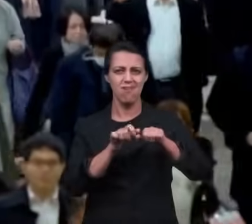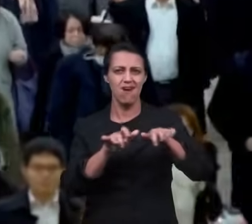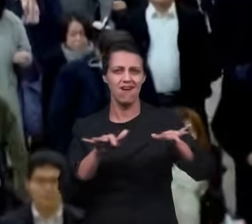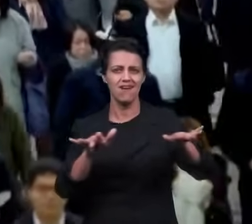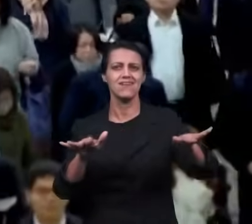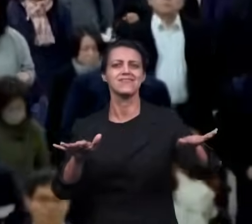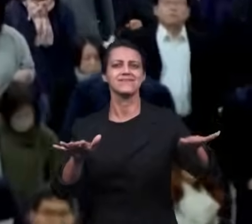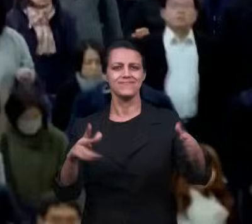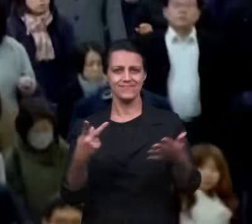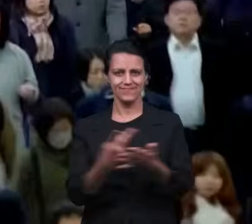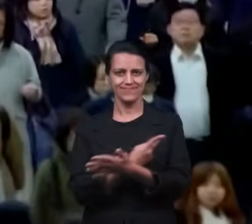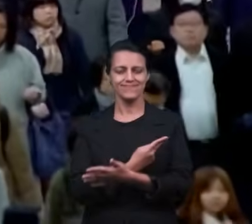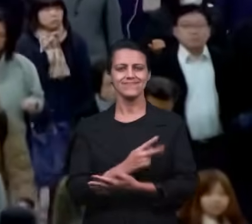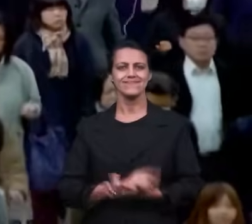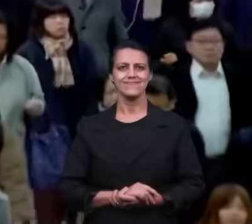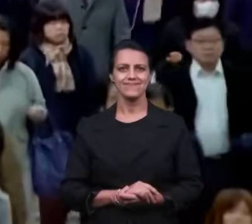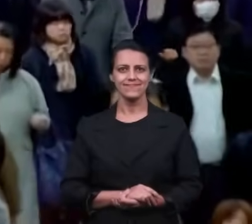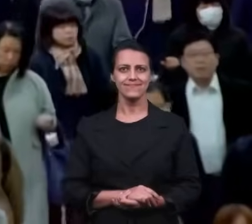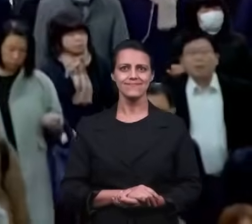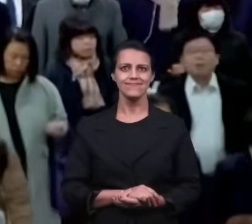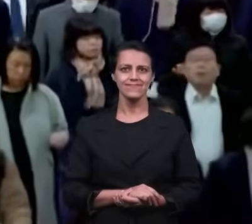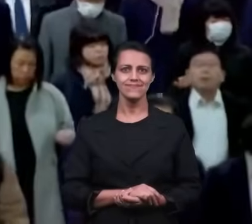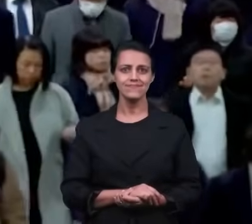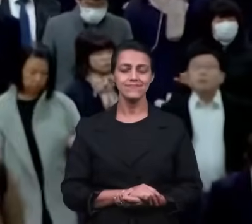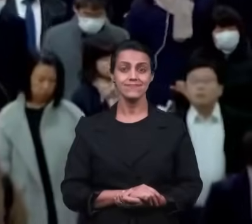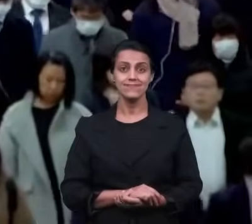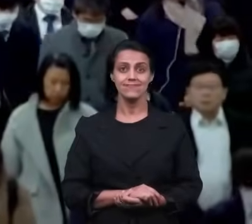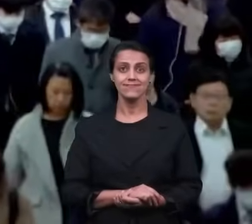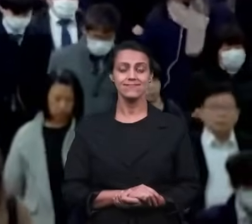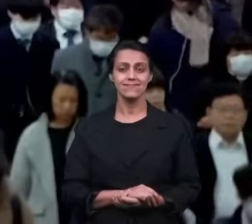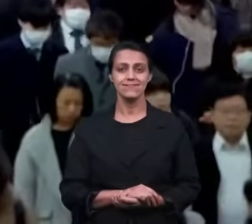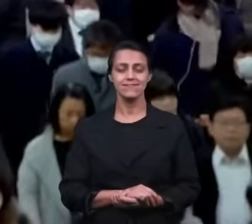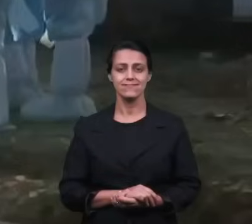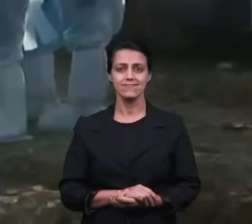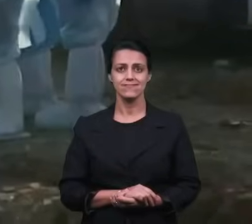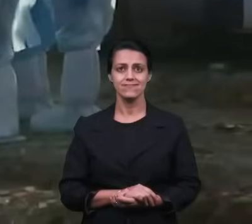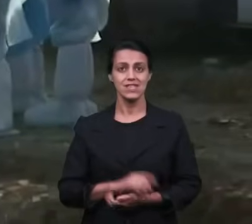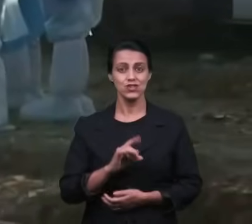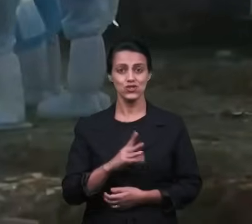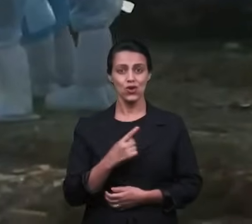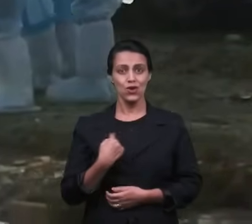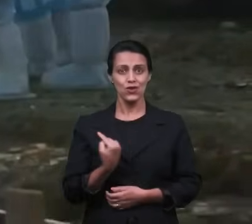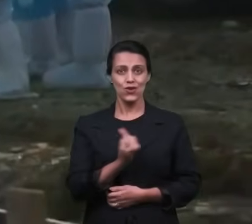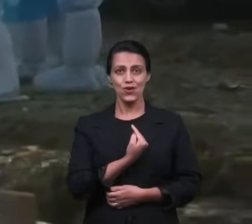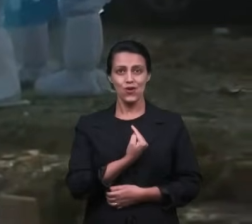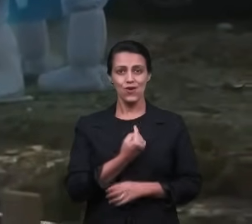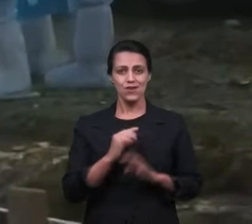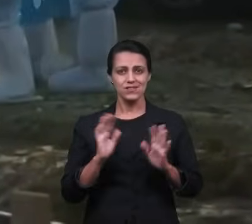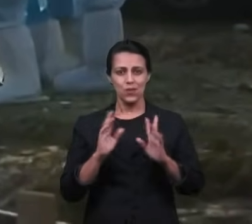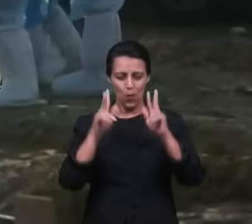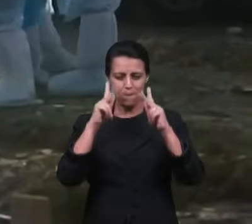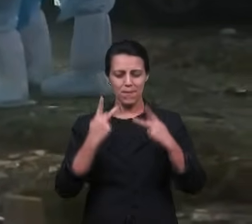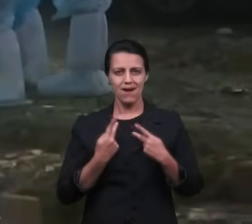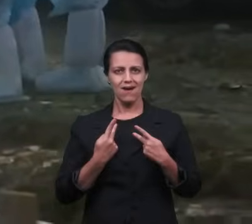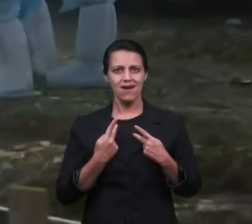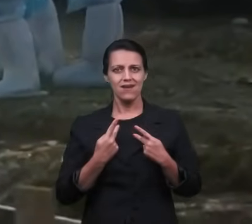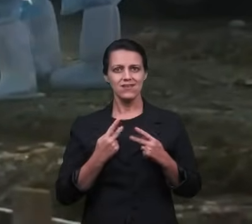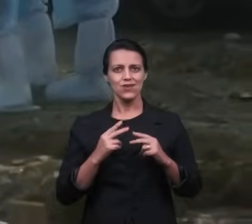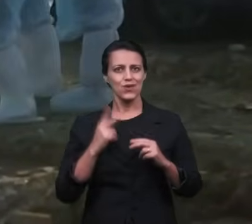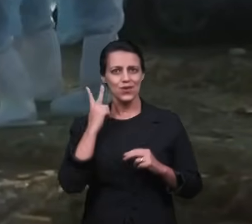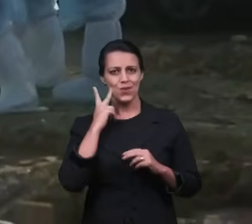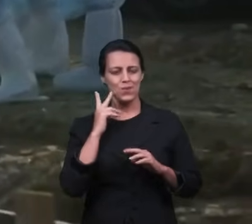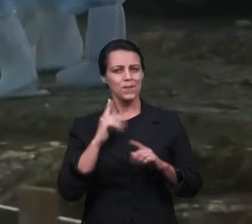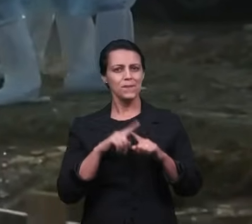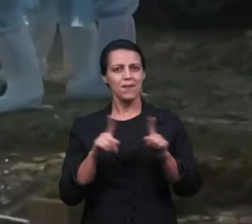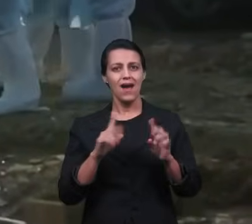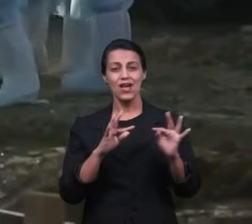humanidade, o Covid-19, não só nós, como seres humanos normais, mas